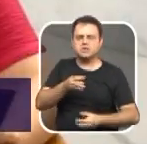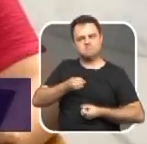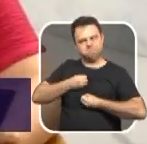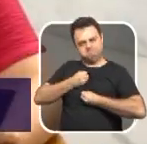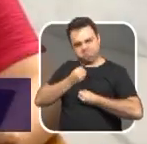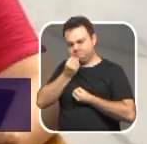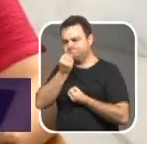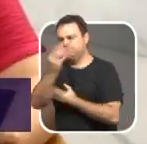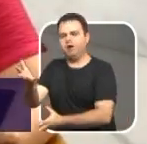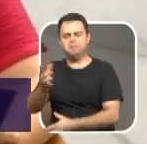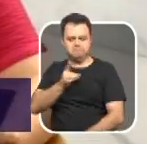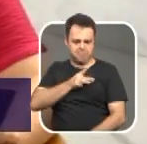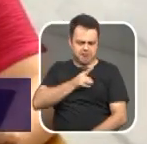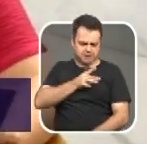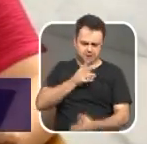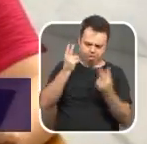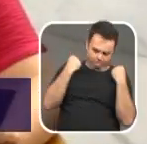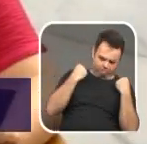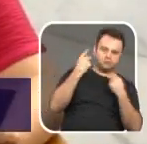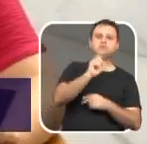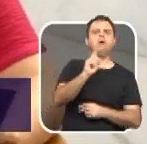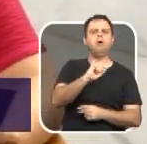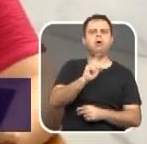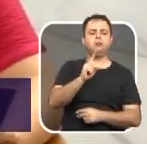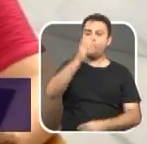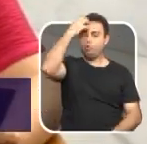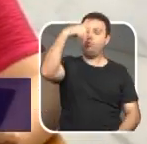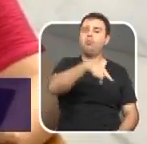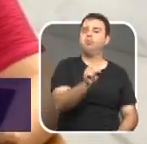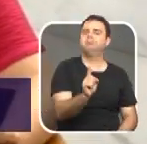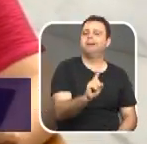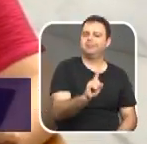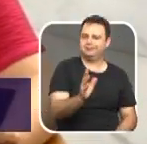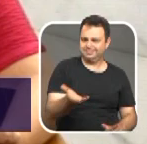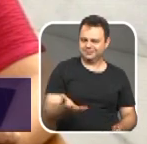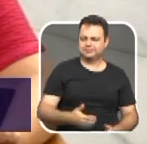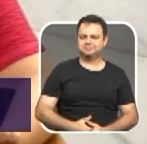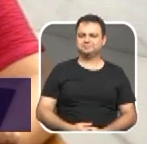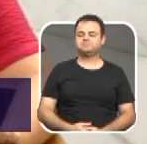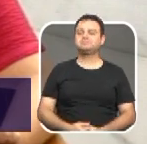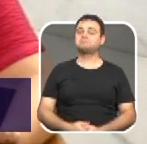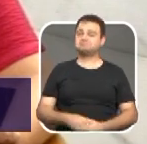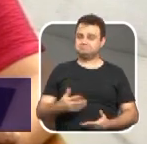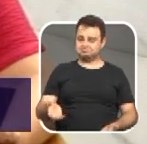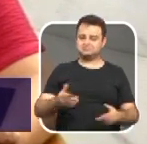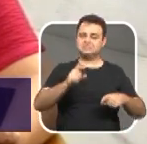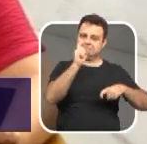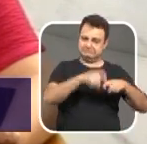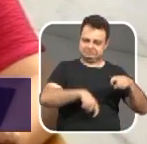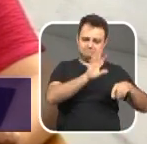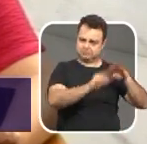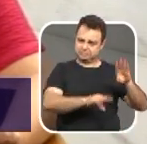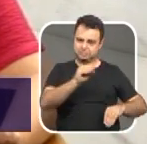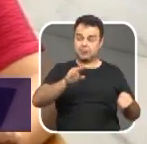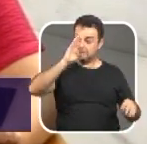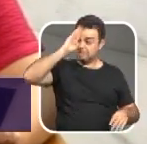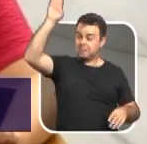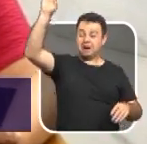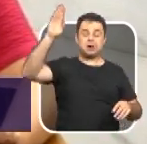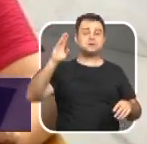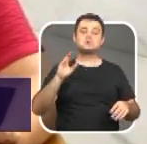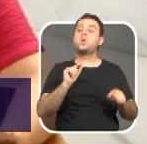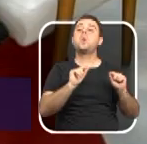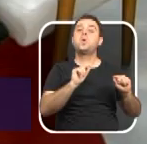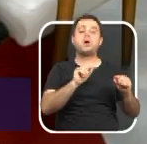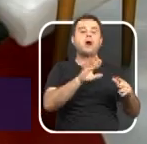acontece por alguém muito próximo dessa criança. Se não é um pai, é um tio, é um avô, é um vizinho, é alguém que é desse ciclo